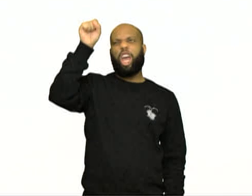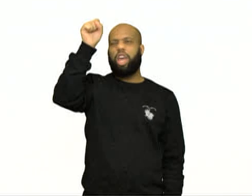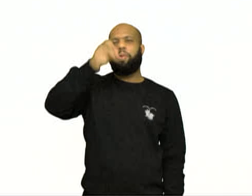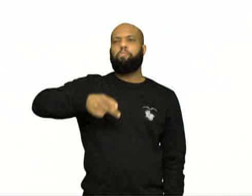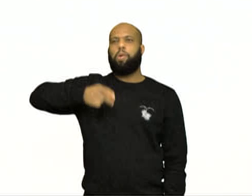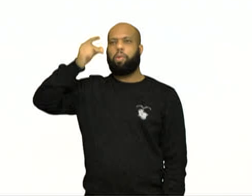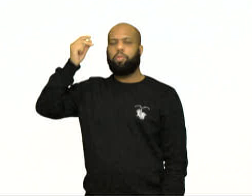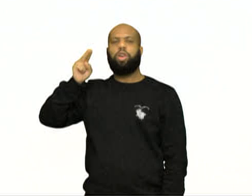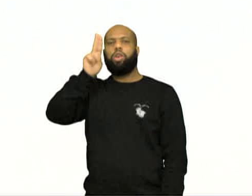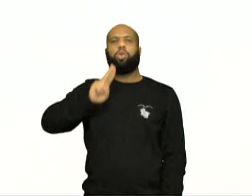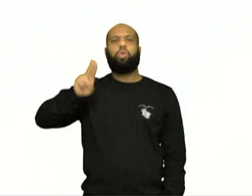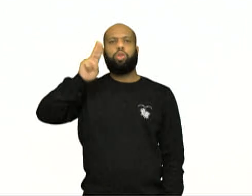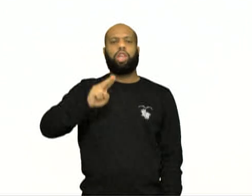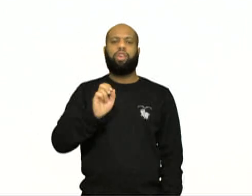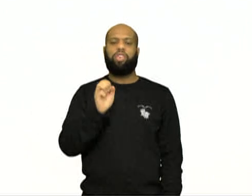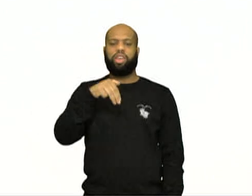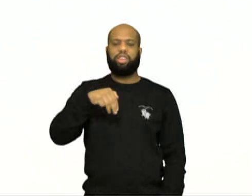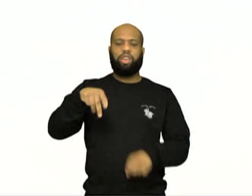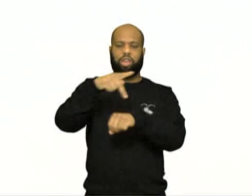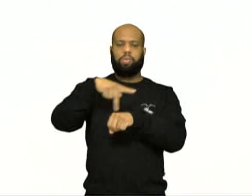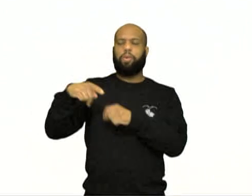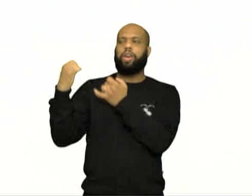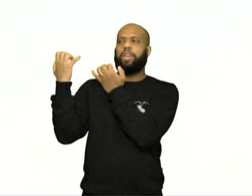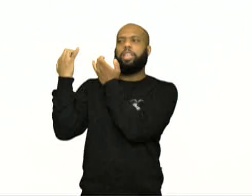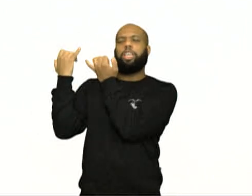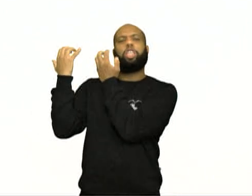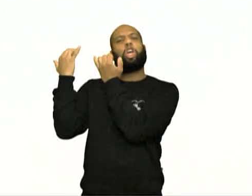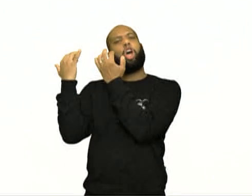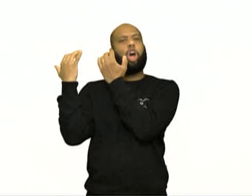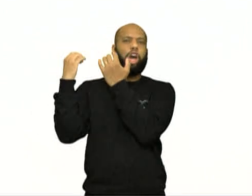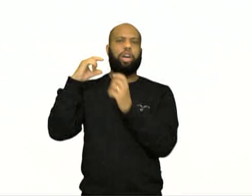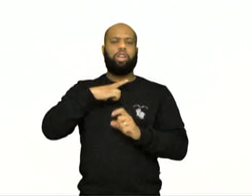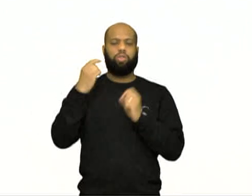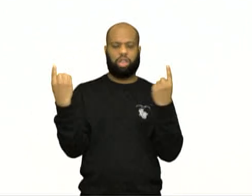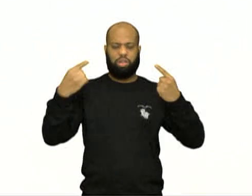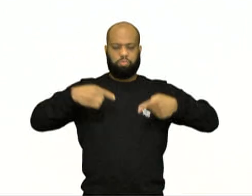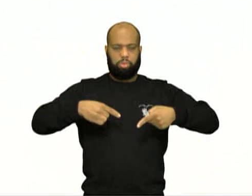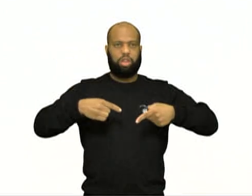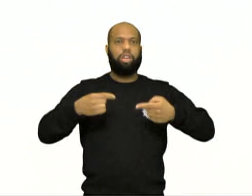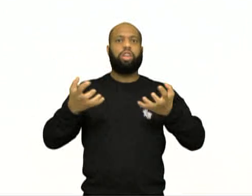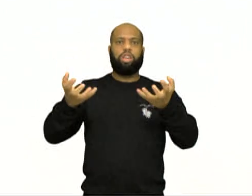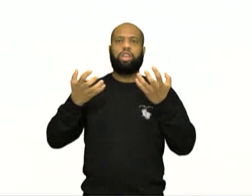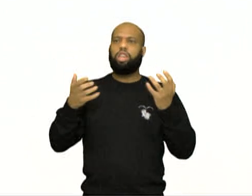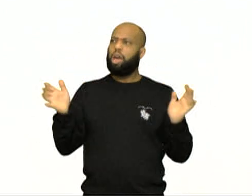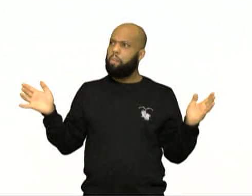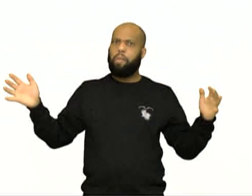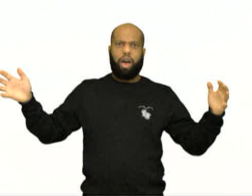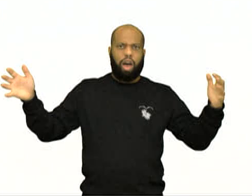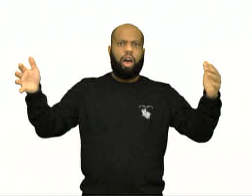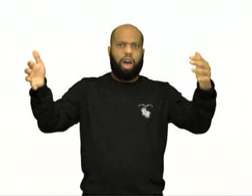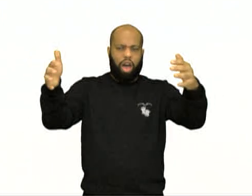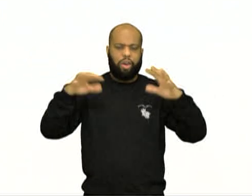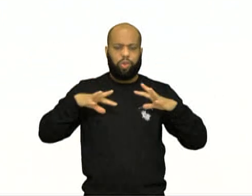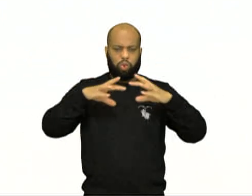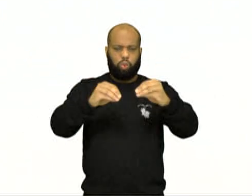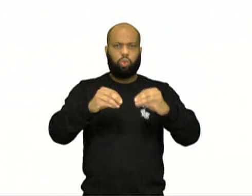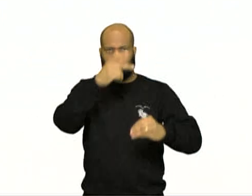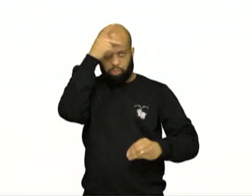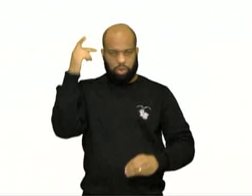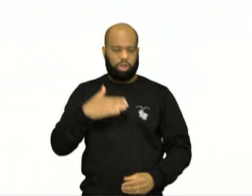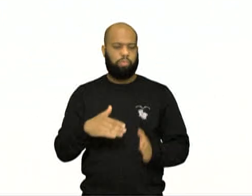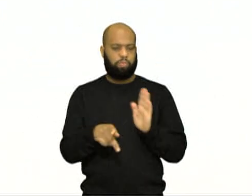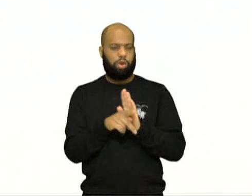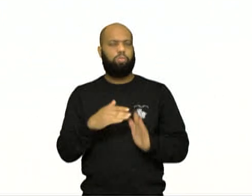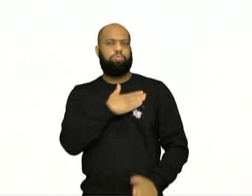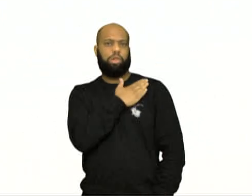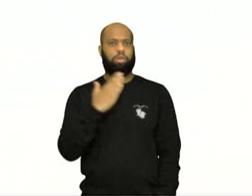muito tempo, lá pelos escoceses, durante as batalhas, para reunir todos os seus combatentes. Então,